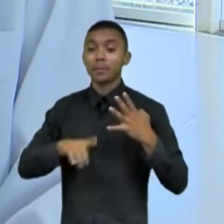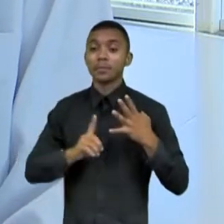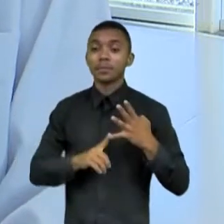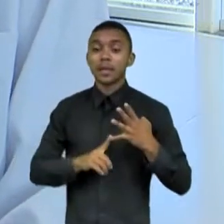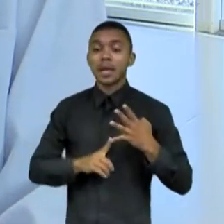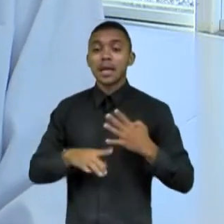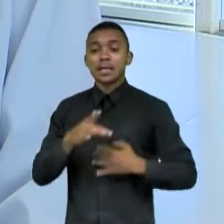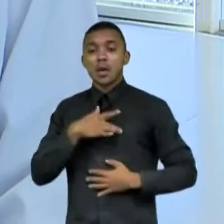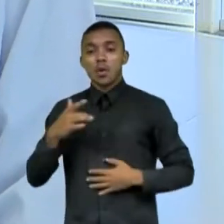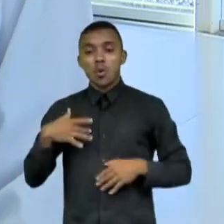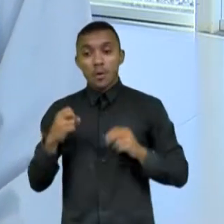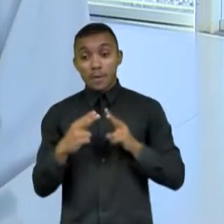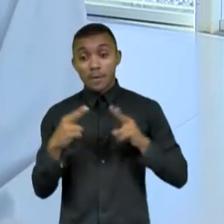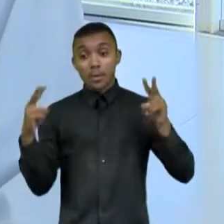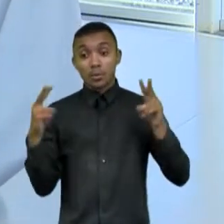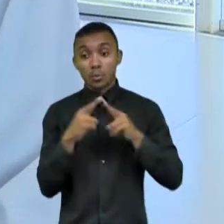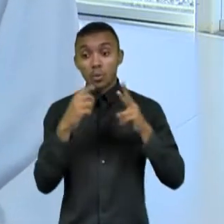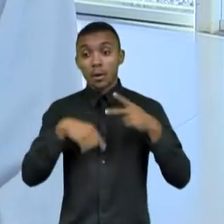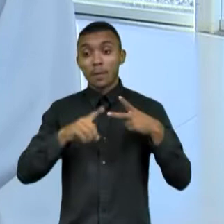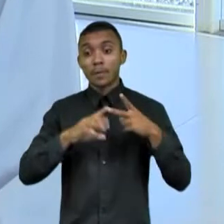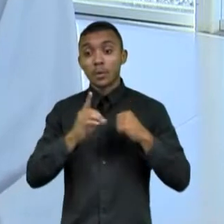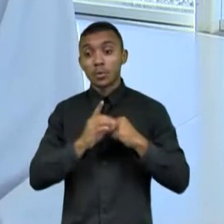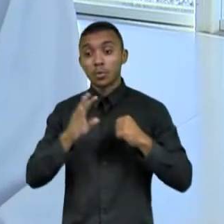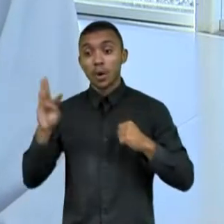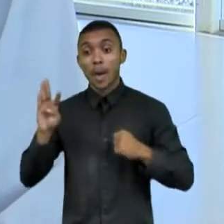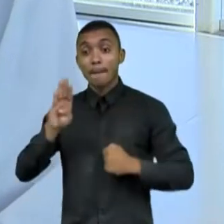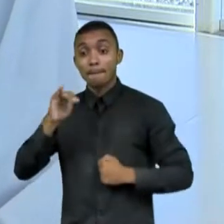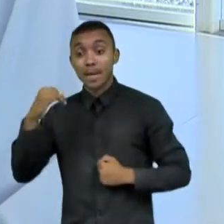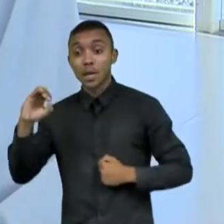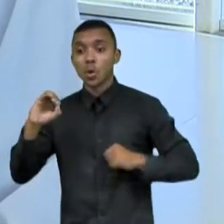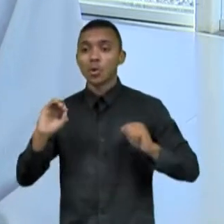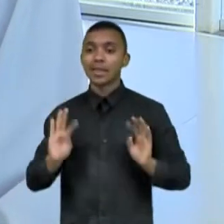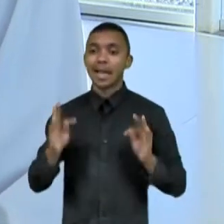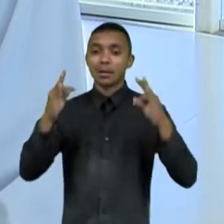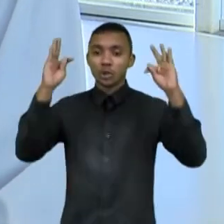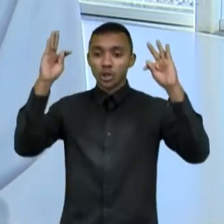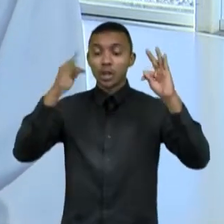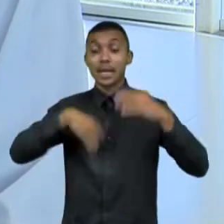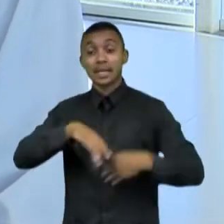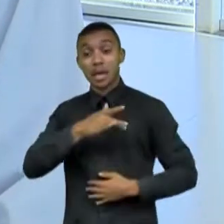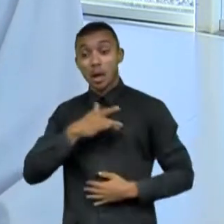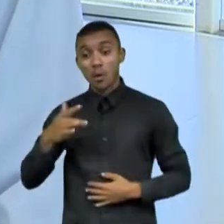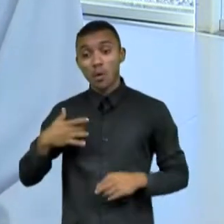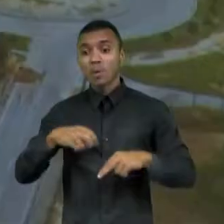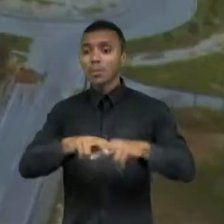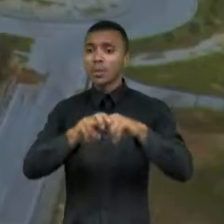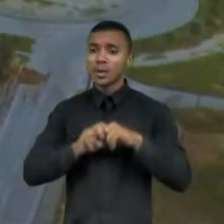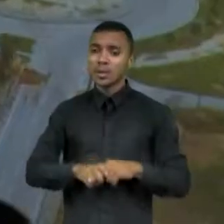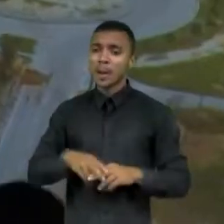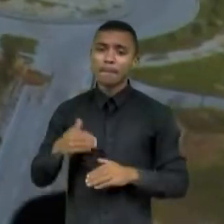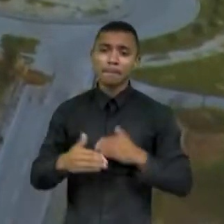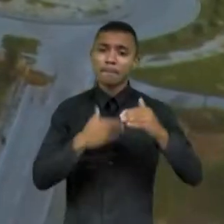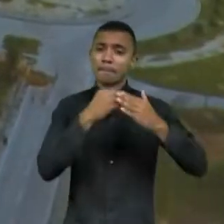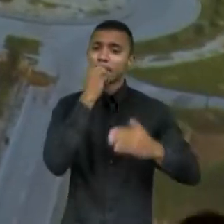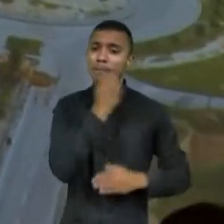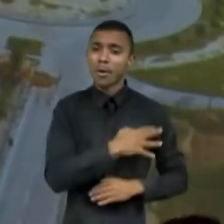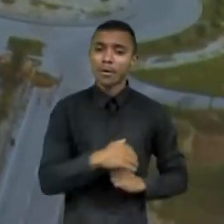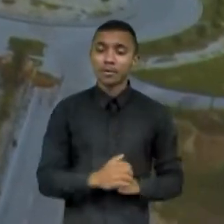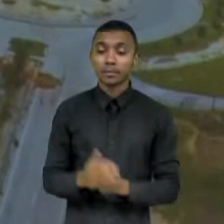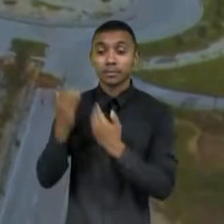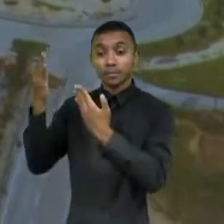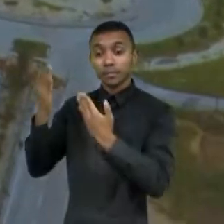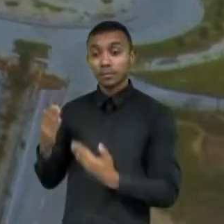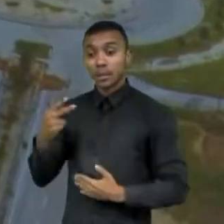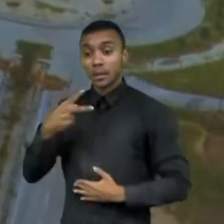saúde digital, doutorado em biotecnologia e saúde. Então, é um avanço especial. A plataforma Fiocruz